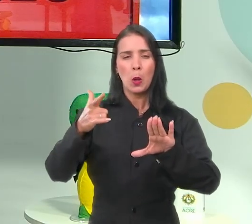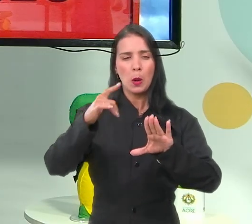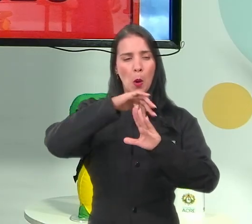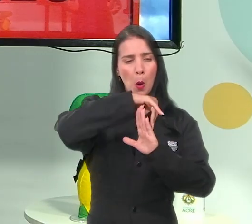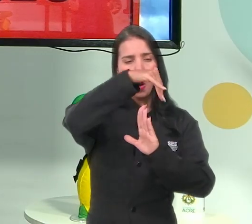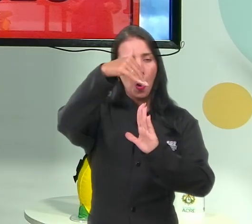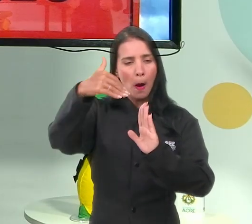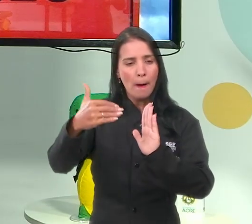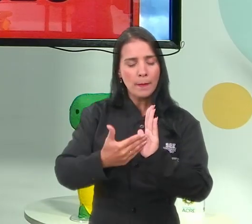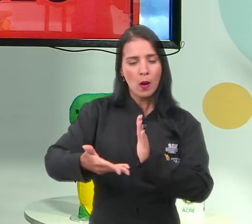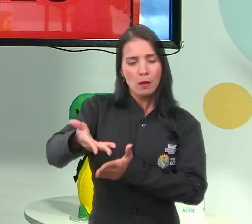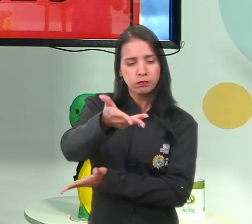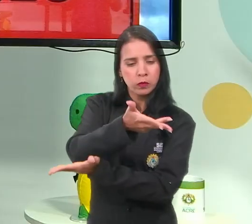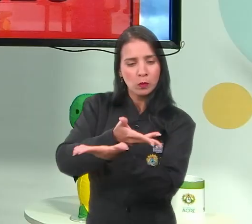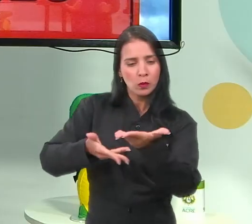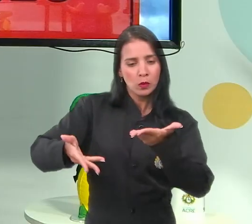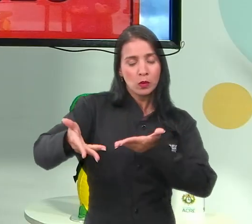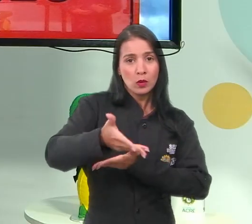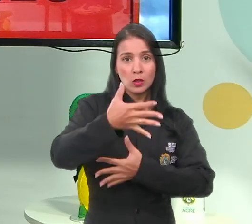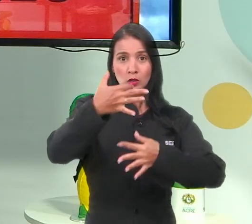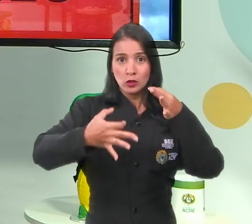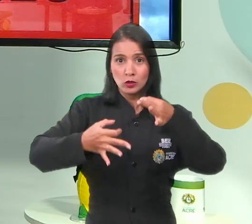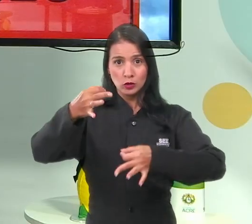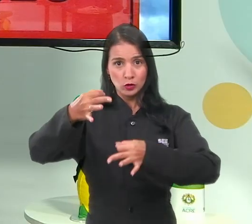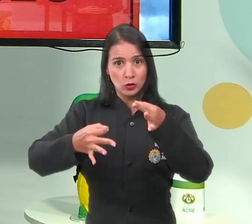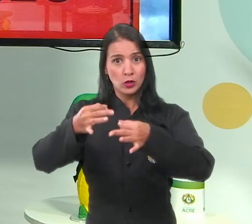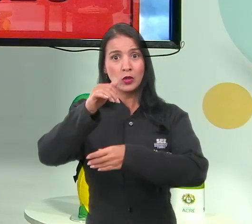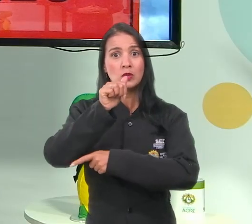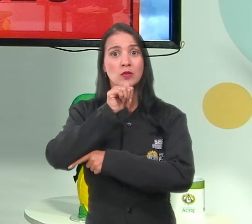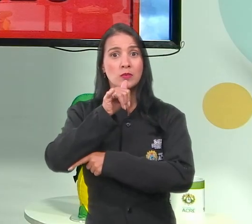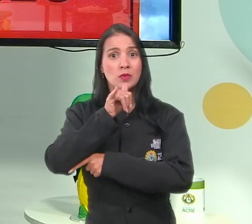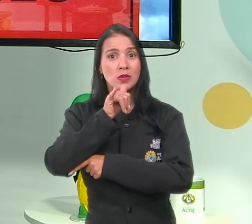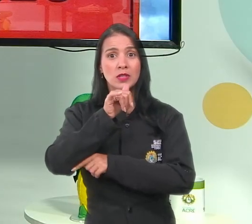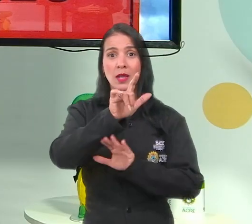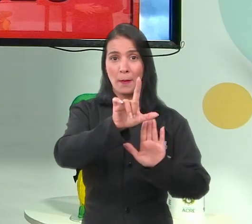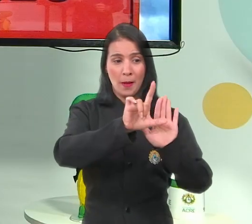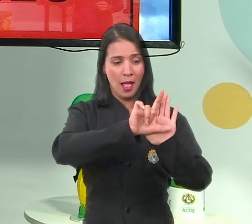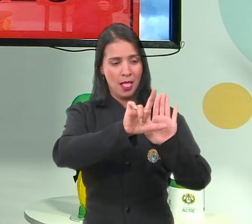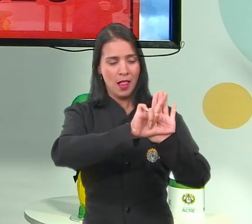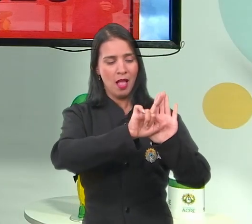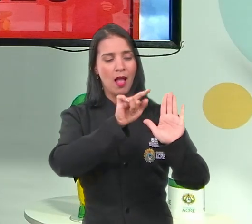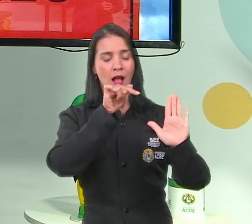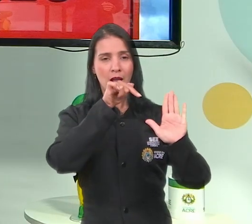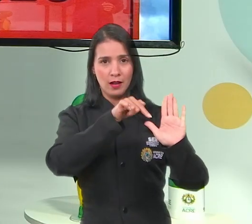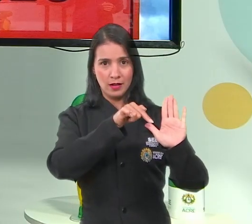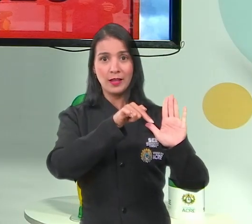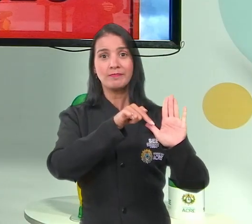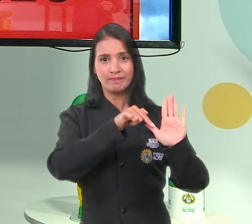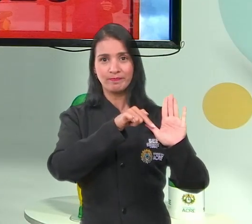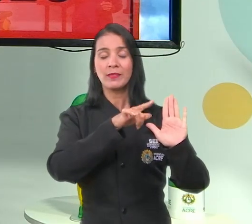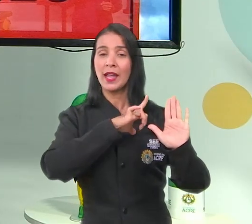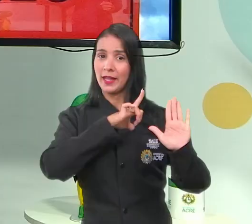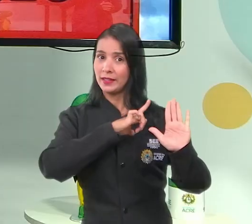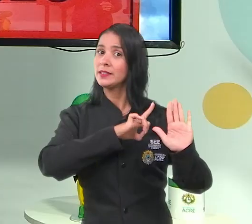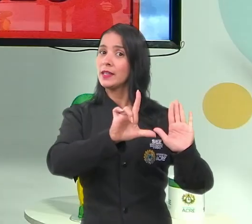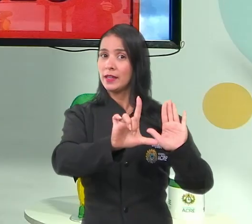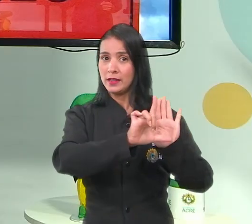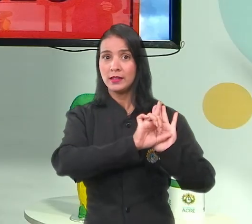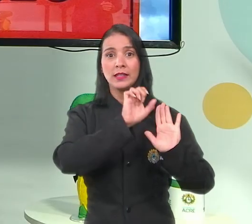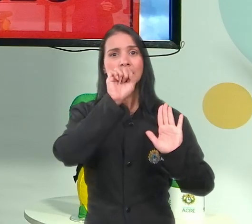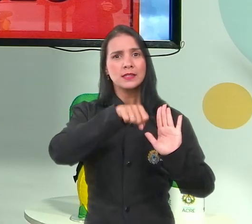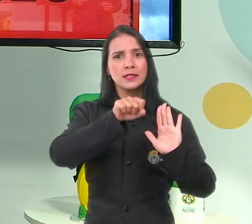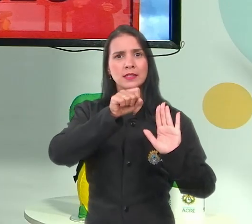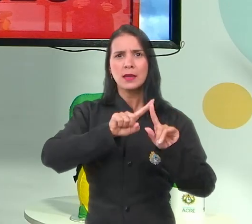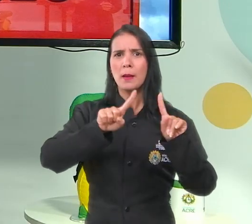jurídico no nosso país, que no caso eu estou me referindo às leis, nós percebemos